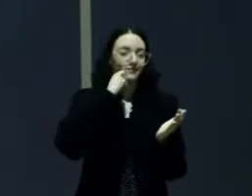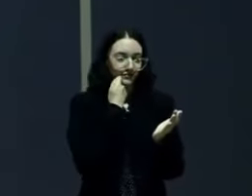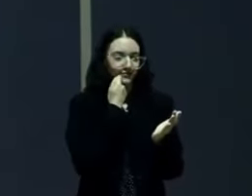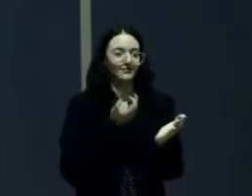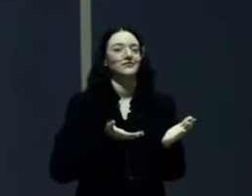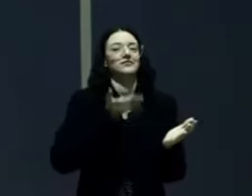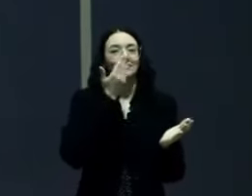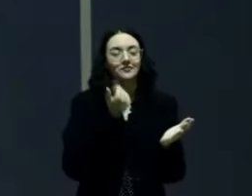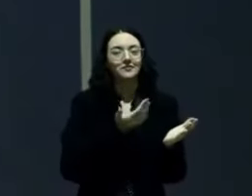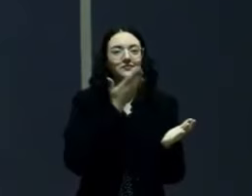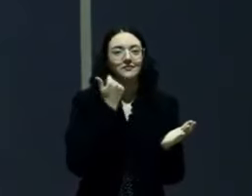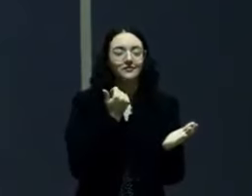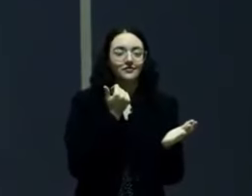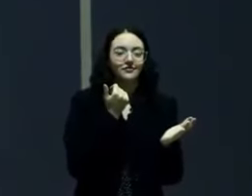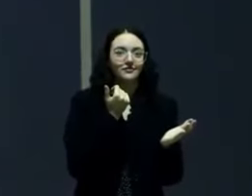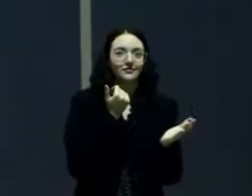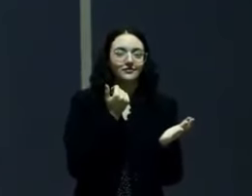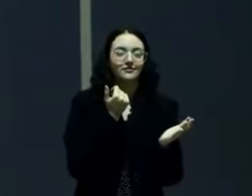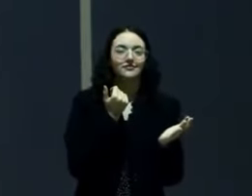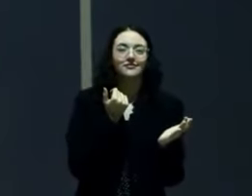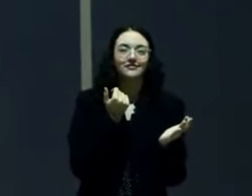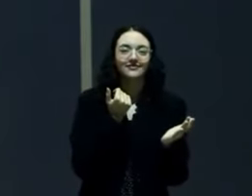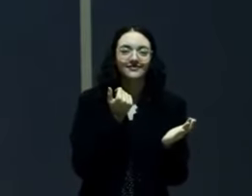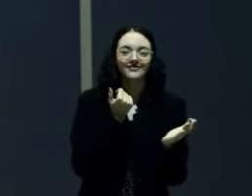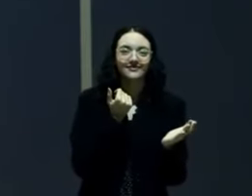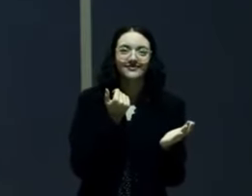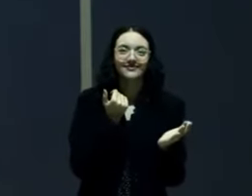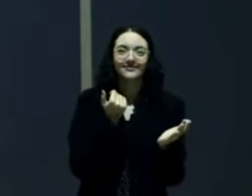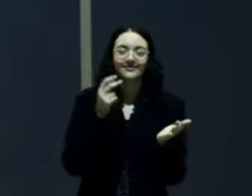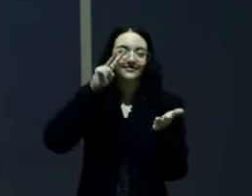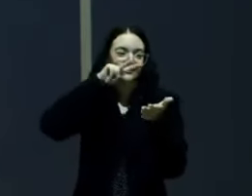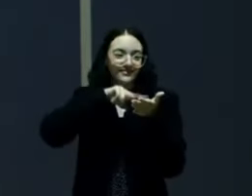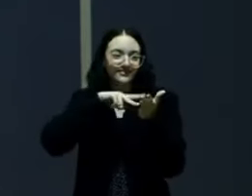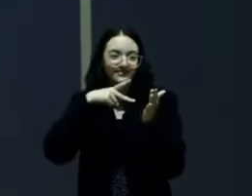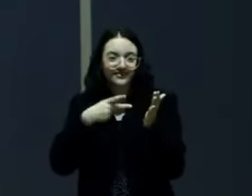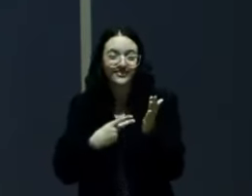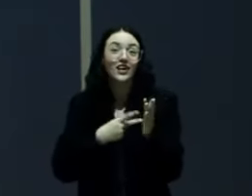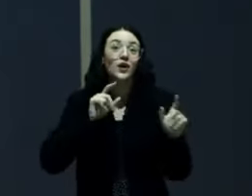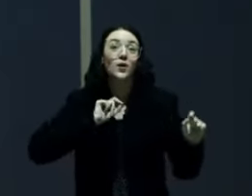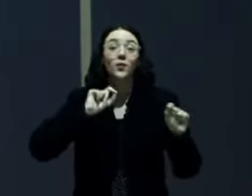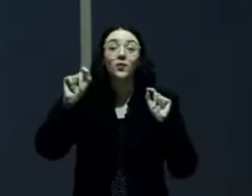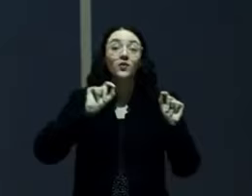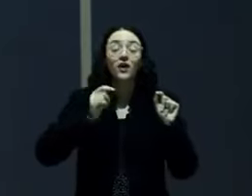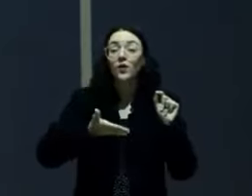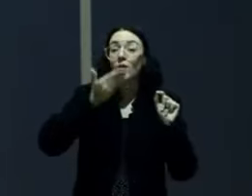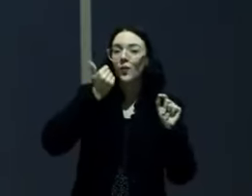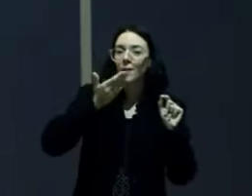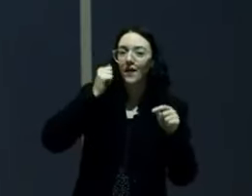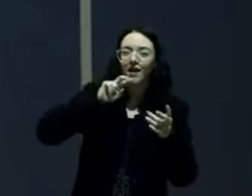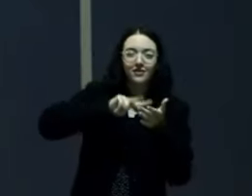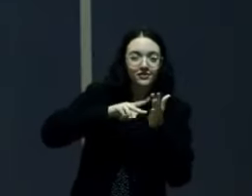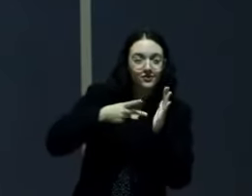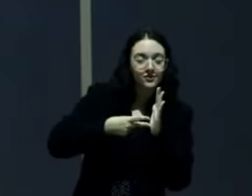E comer remete a alguns significados, e um deles é comunhão.